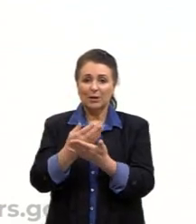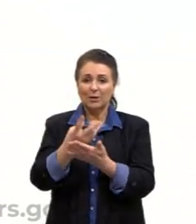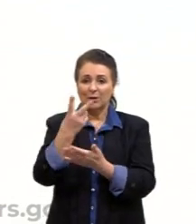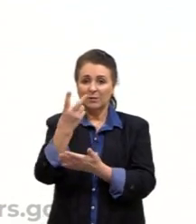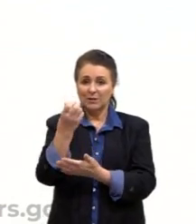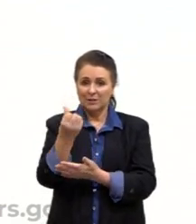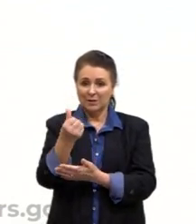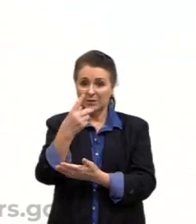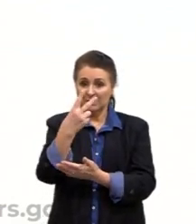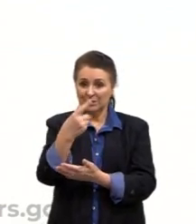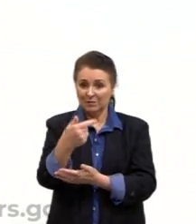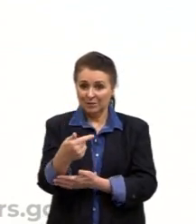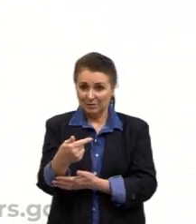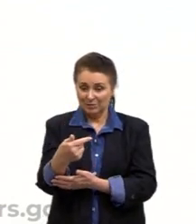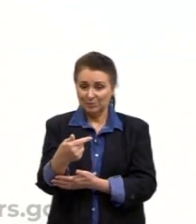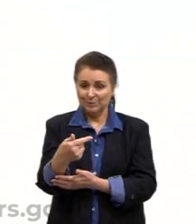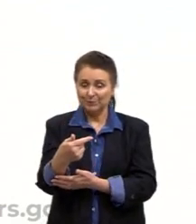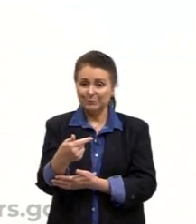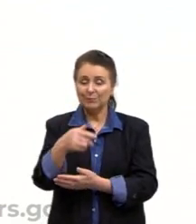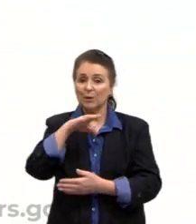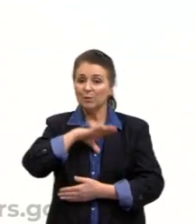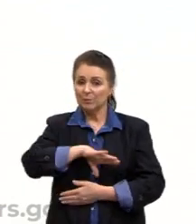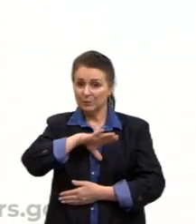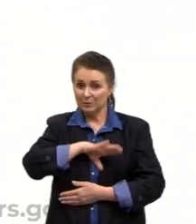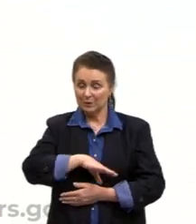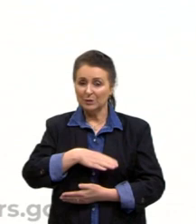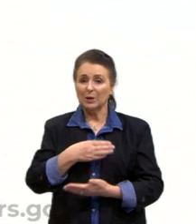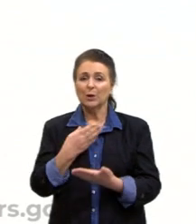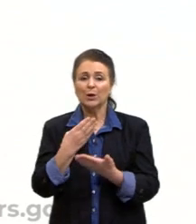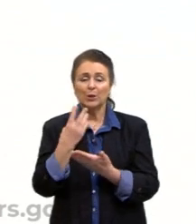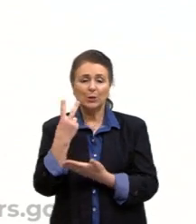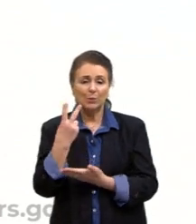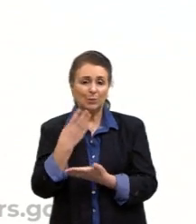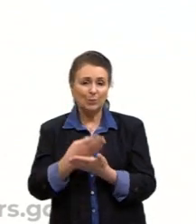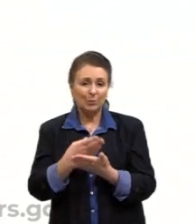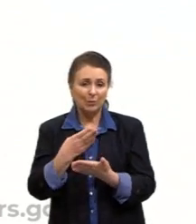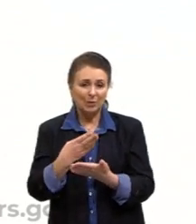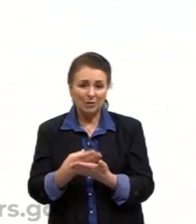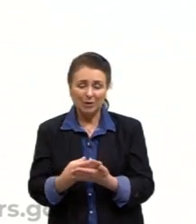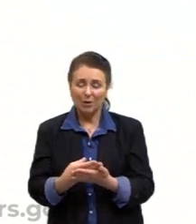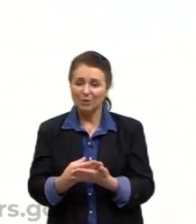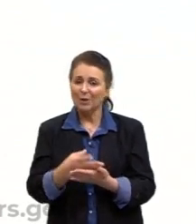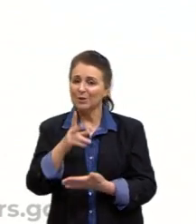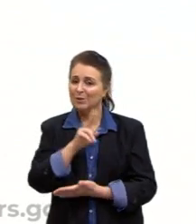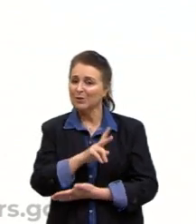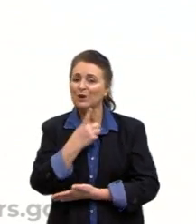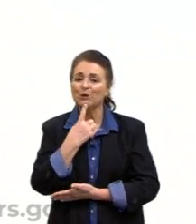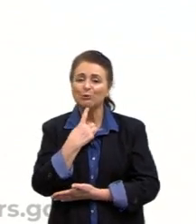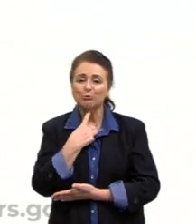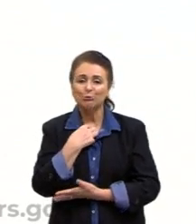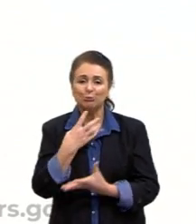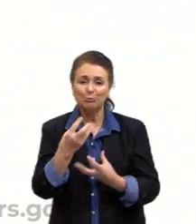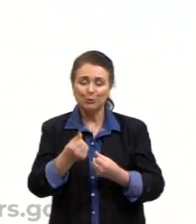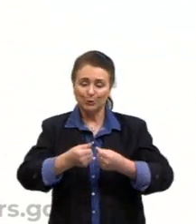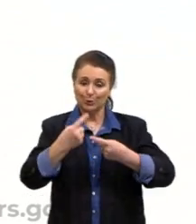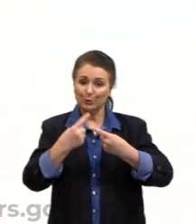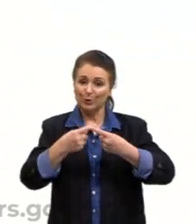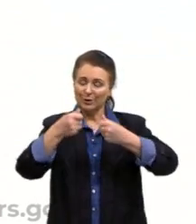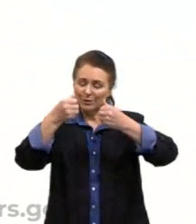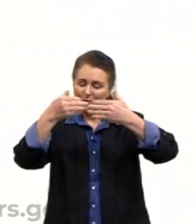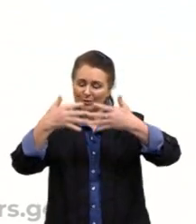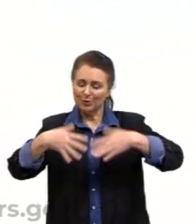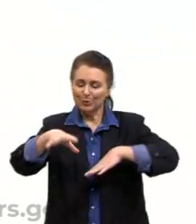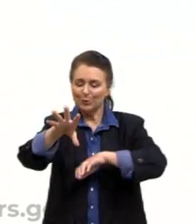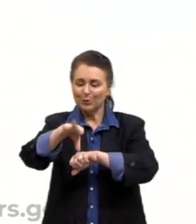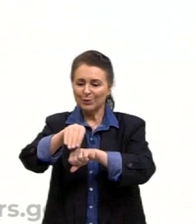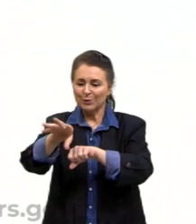e 27, que são duas aulas assim que eu tenho um carinho gigantesco, que elas vão falar sobre